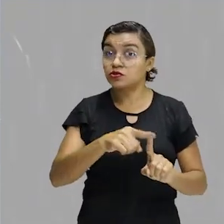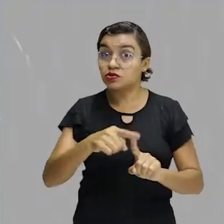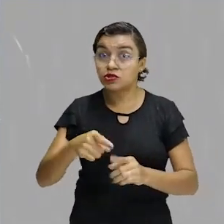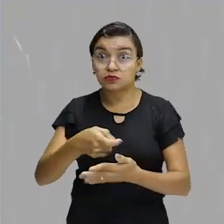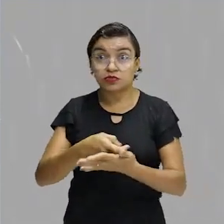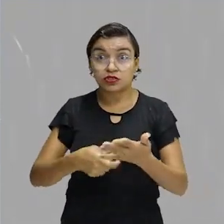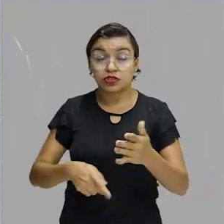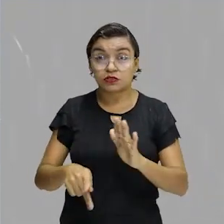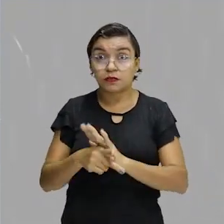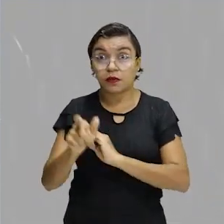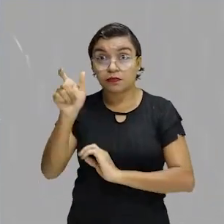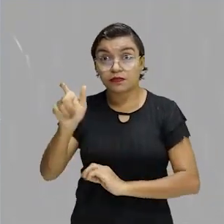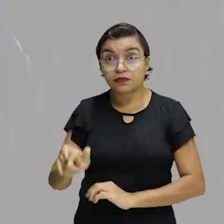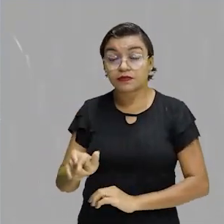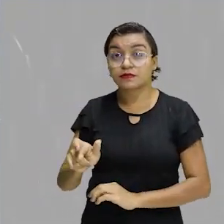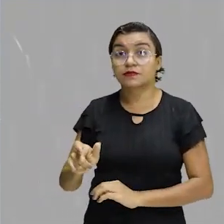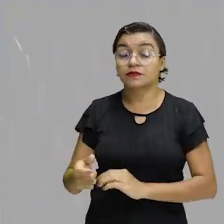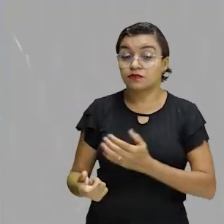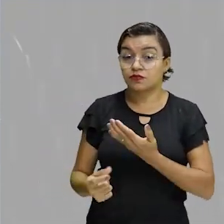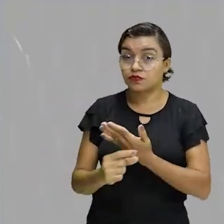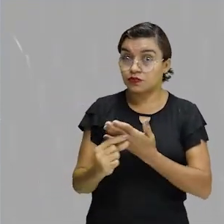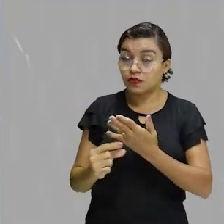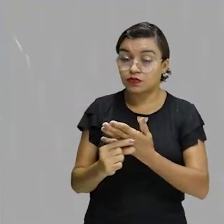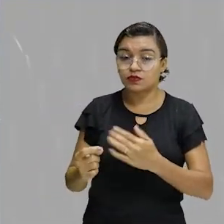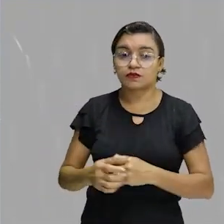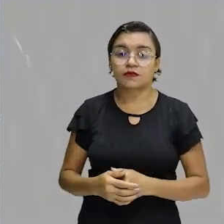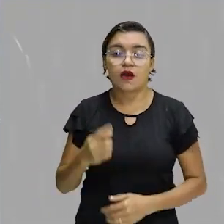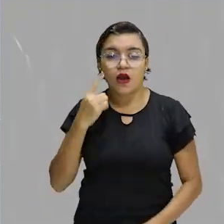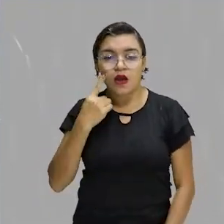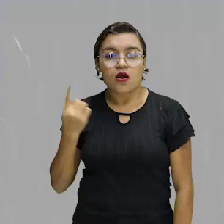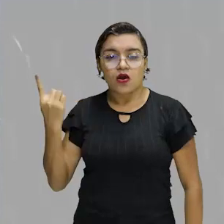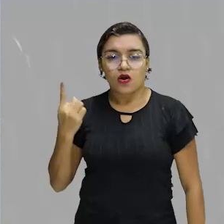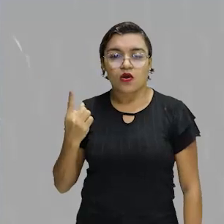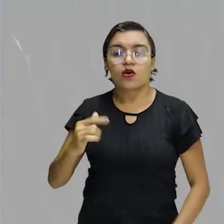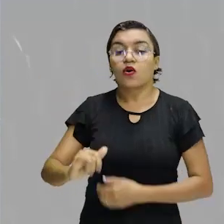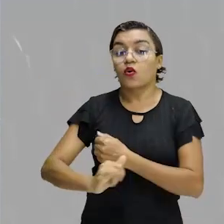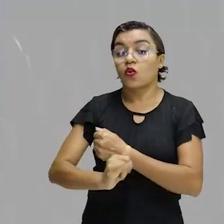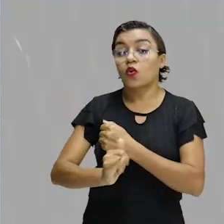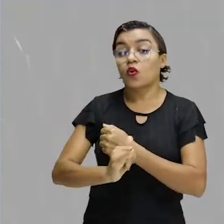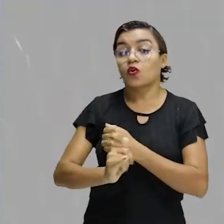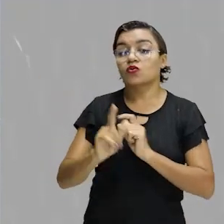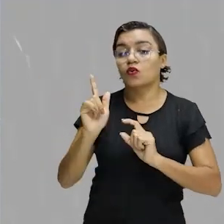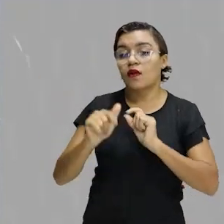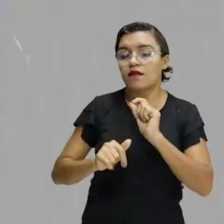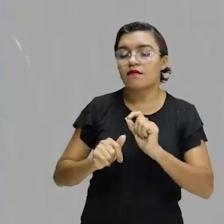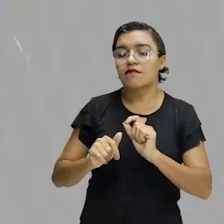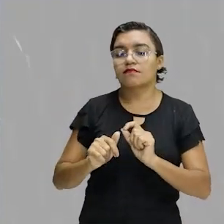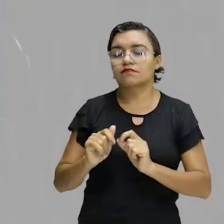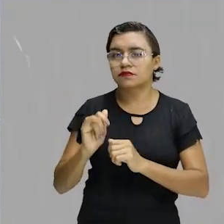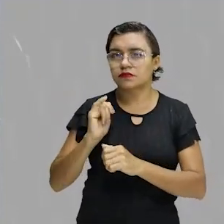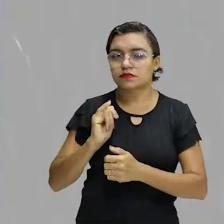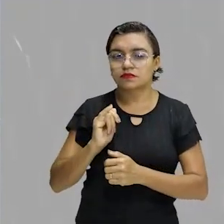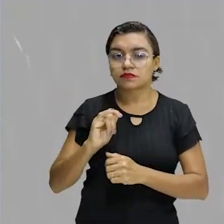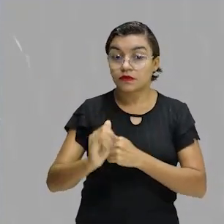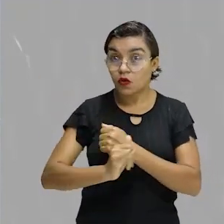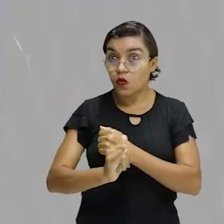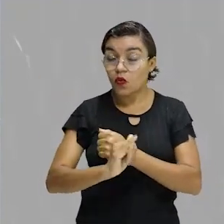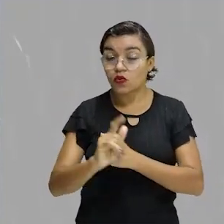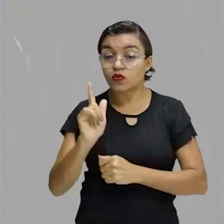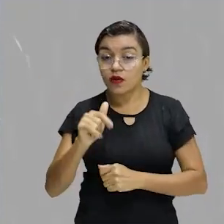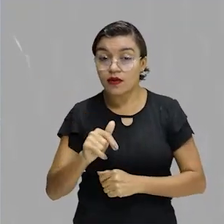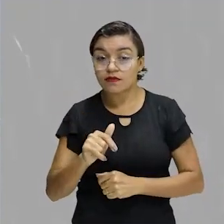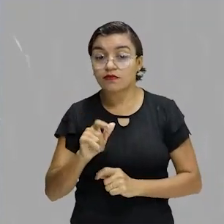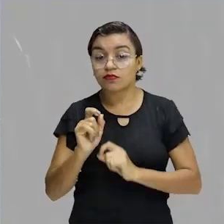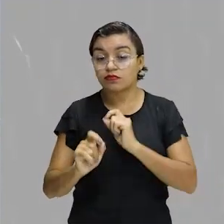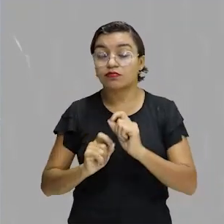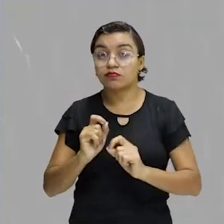desse autor. Então, tem uma citação desse conto, é um fragmento. Normalmente, quando esses textos são mencionados no Enem ou no vestibular,